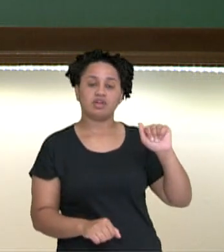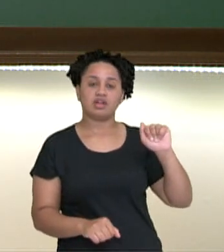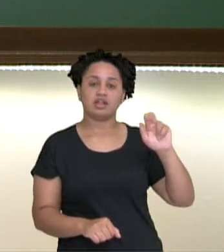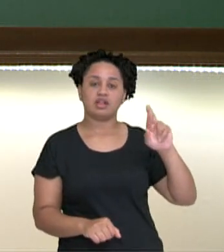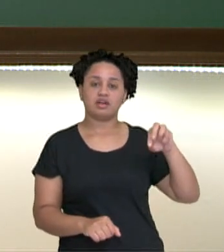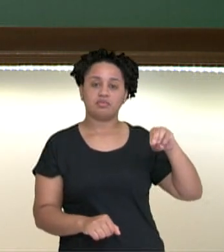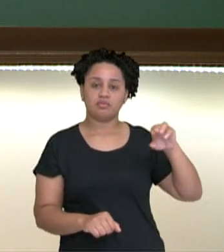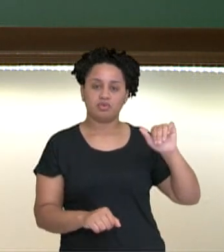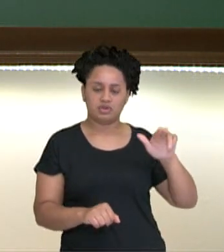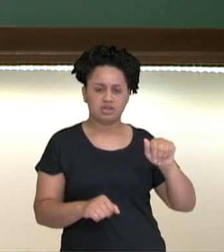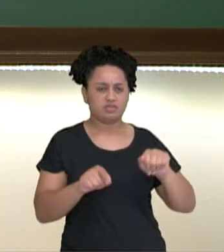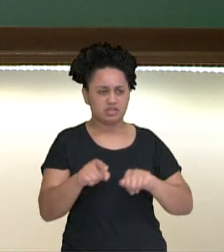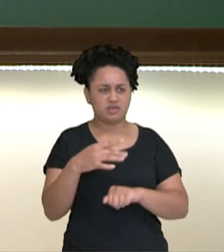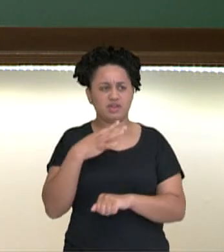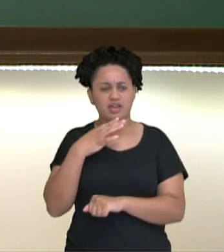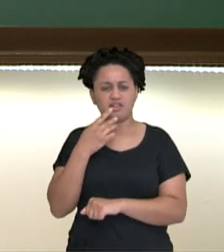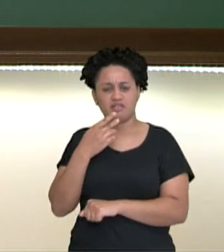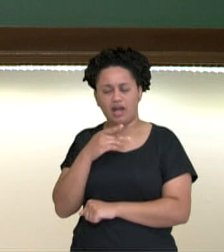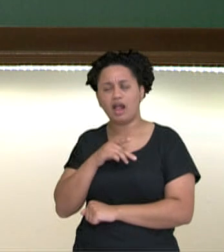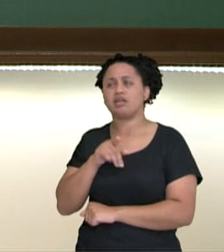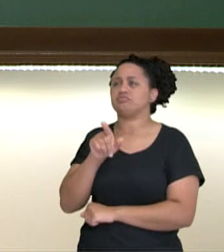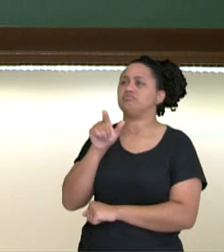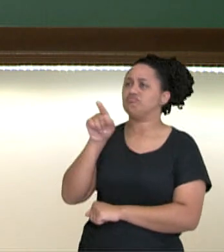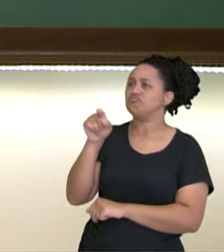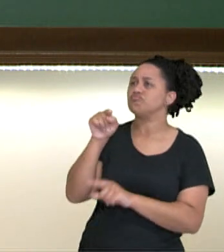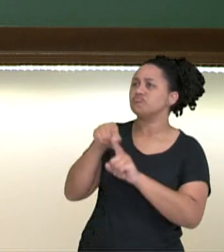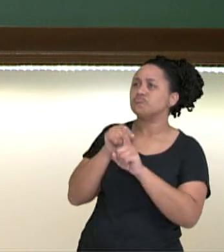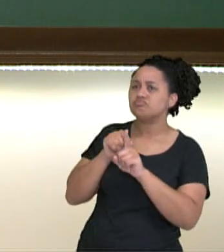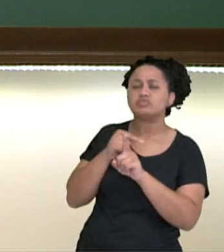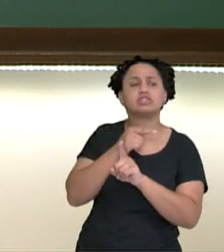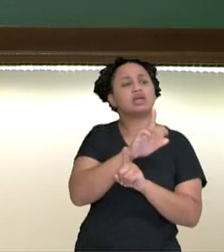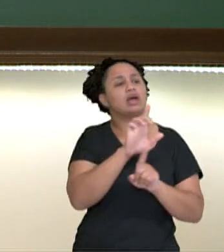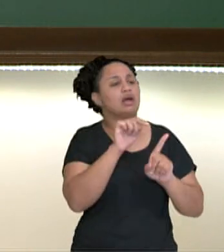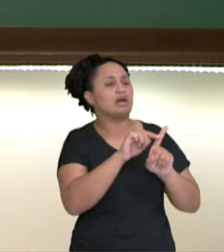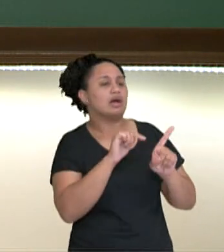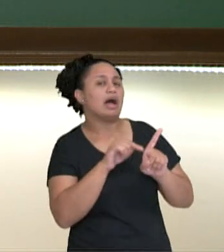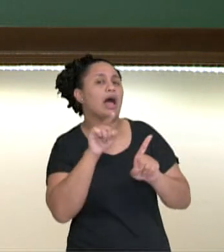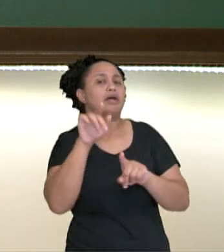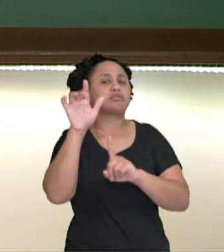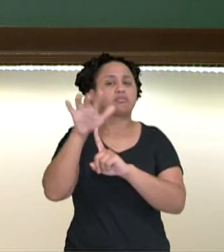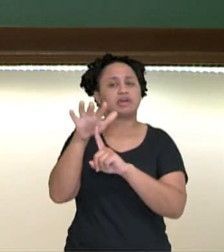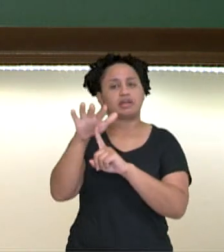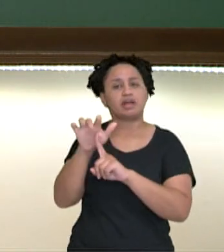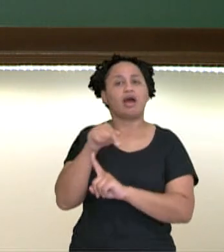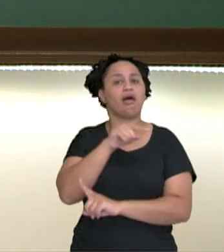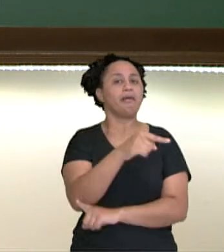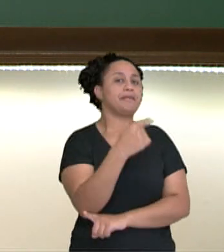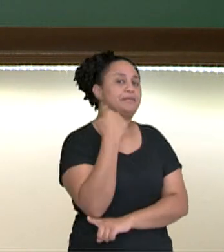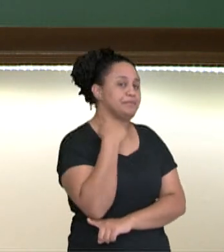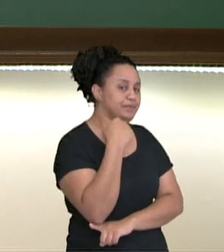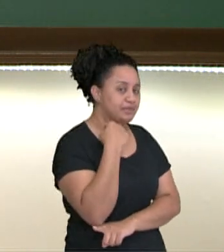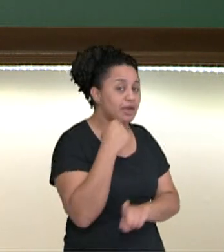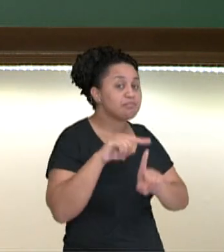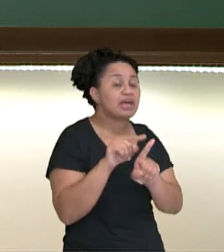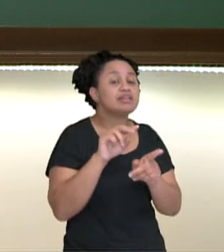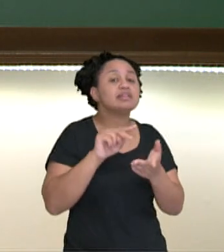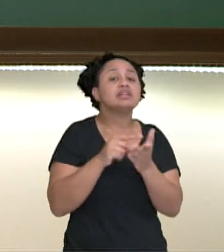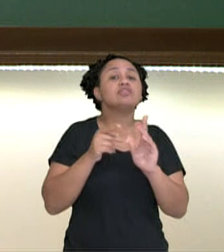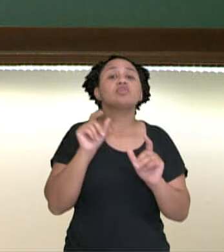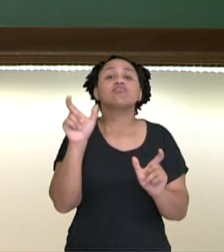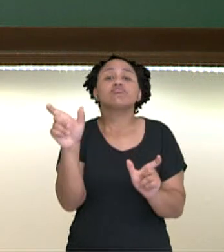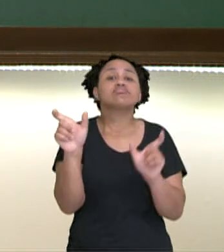do Paraná, Orquestra Filarmônica de Minas Gerais. Mas o que significam esses termos?